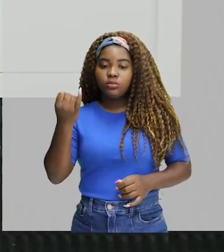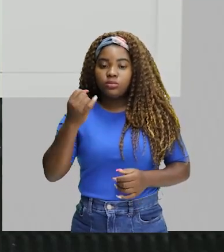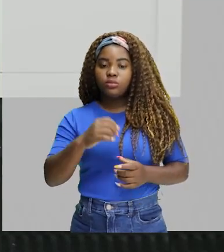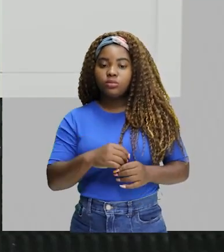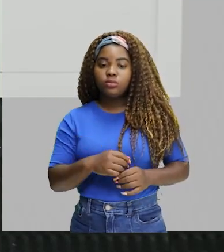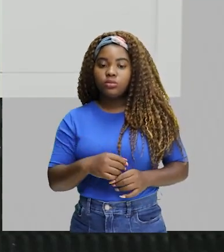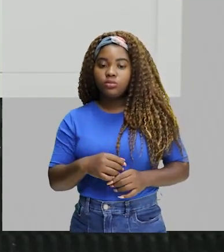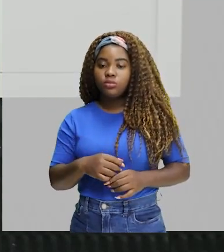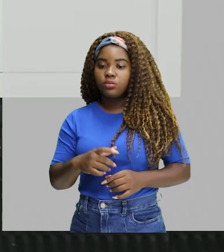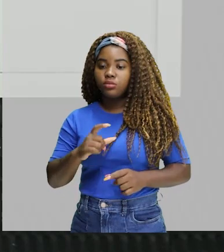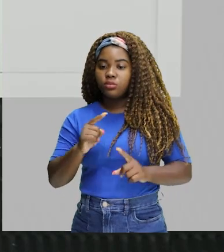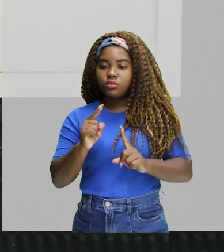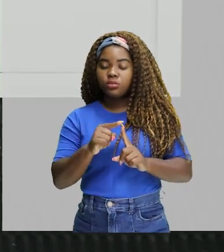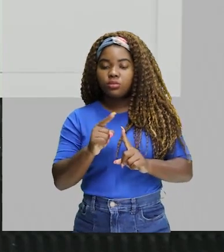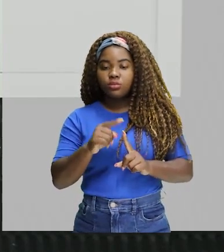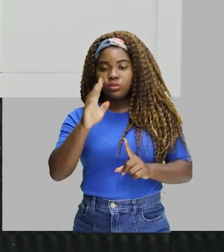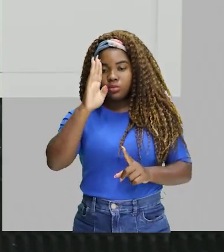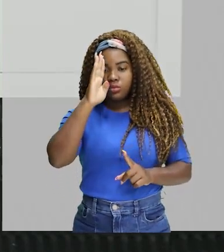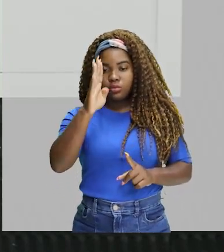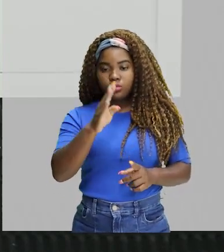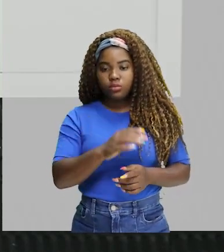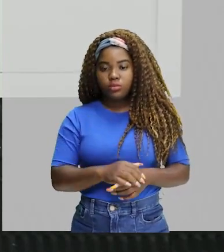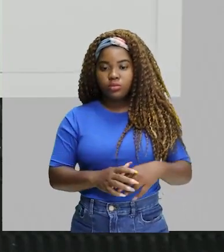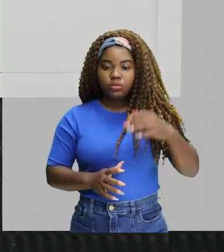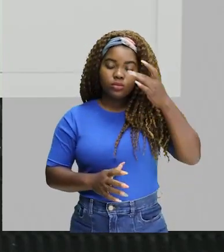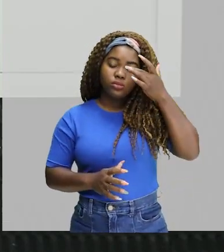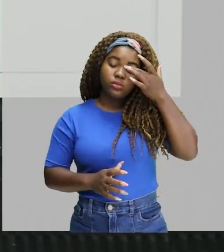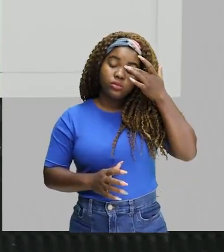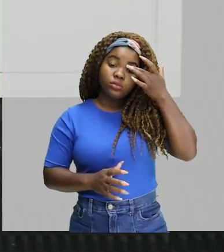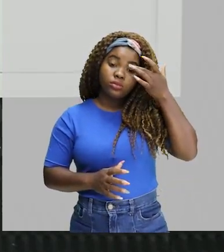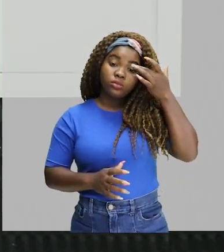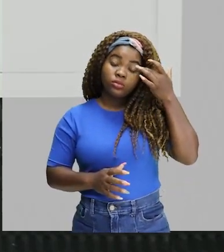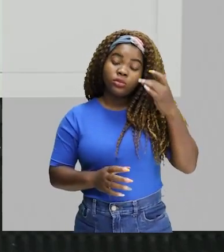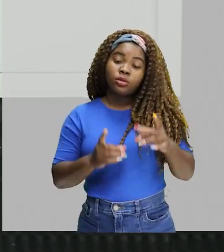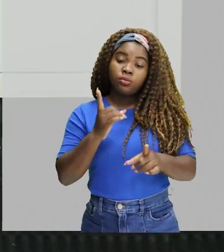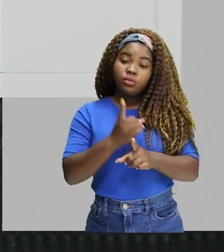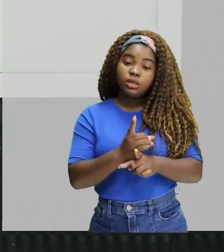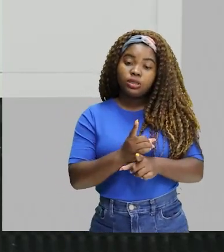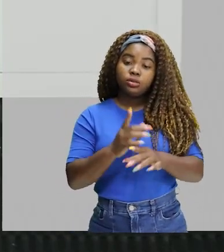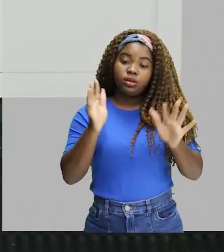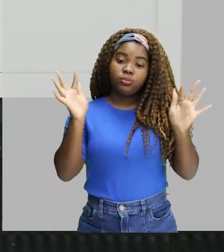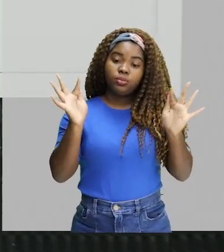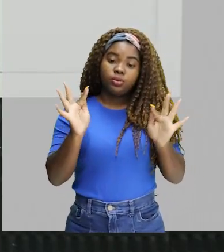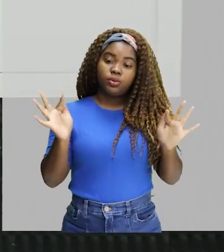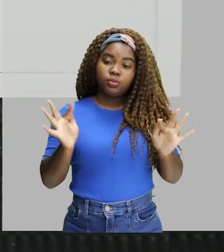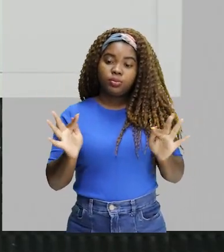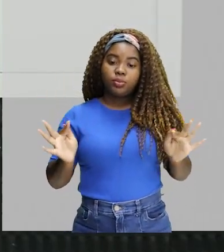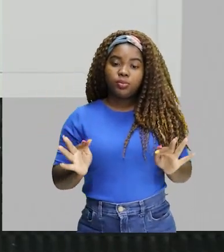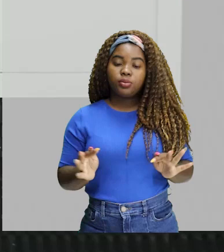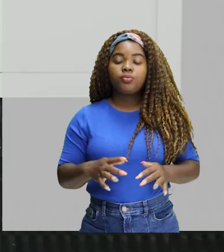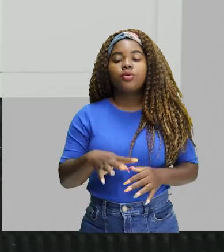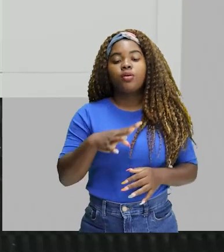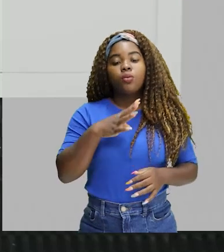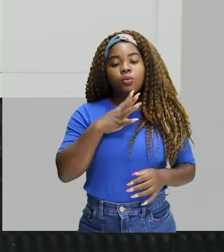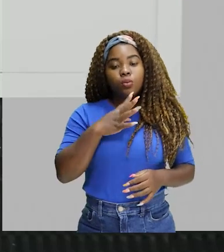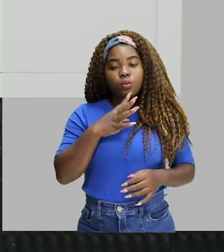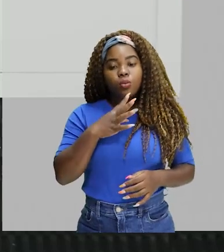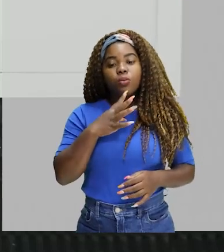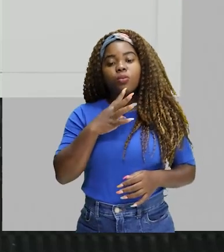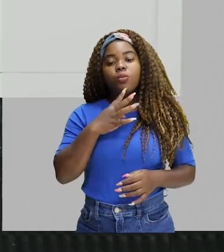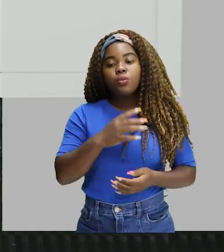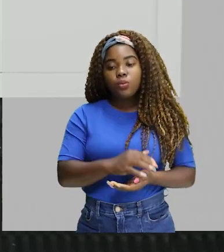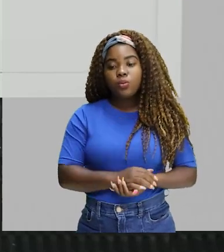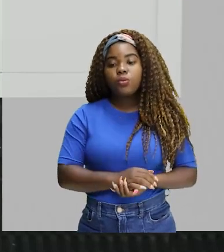vai ser um elemento fundamental, tá, para encontrar a felicidade. Então, o conhecimento é